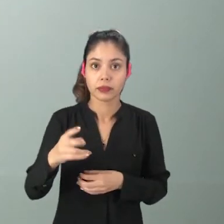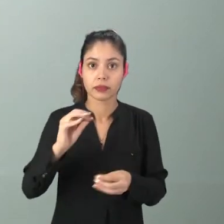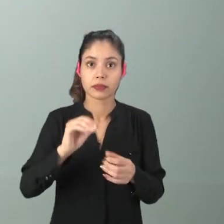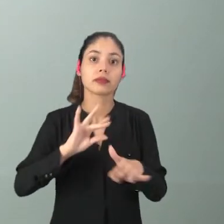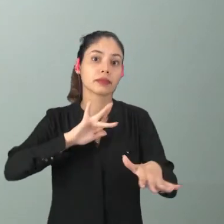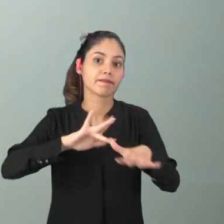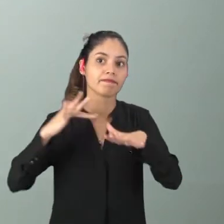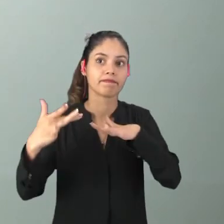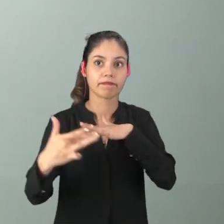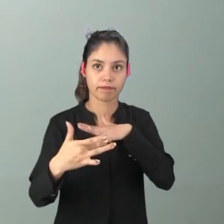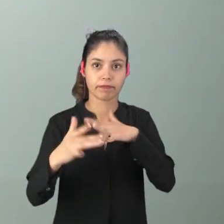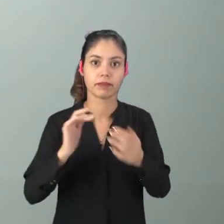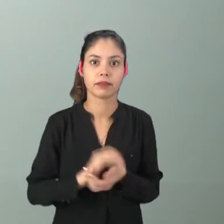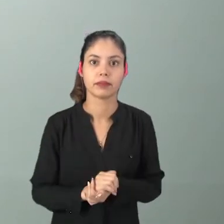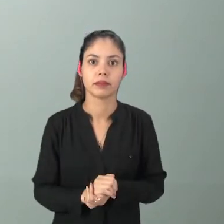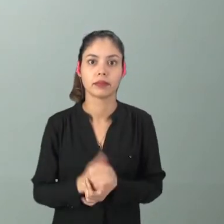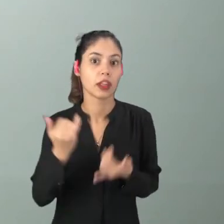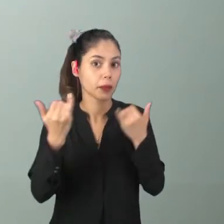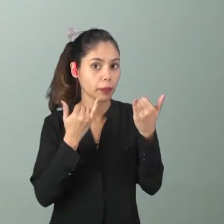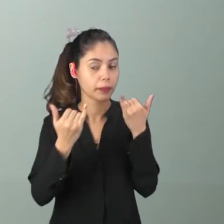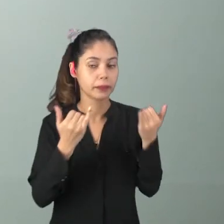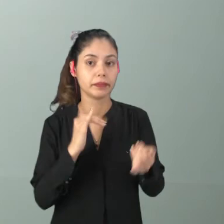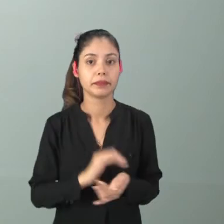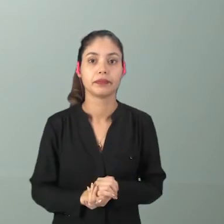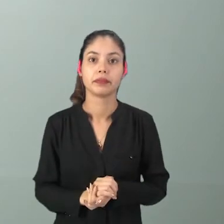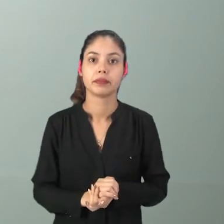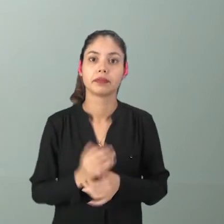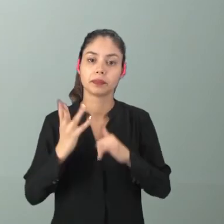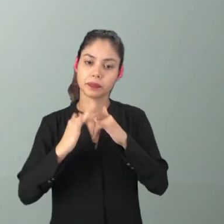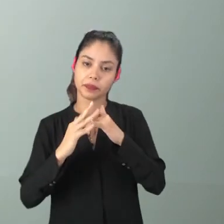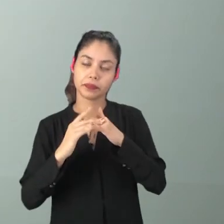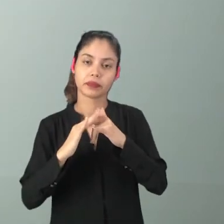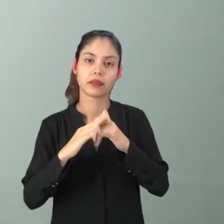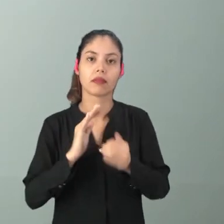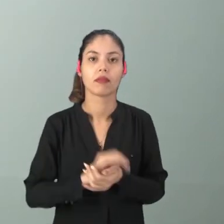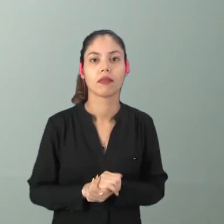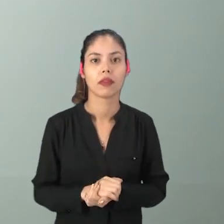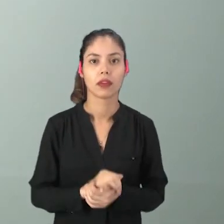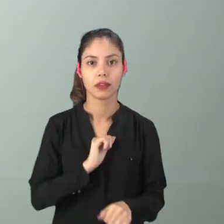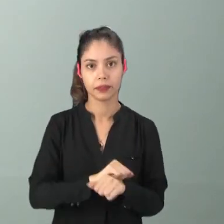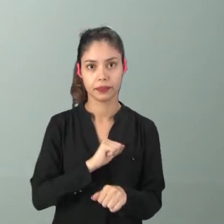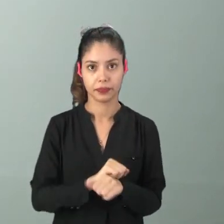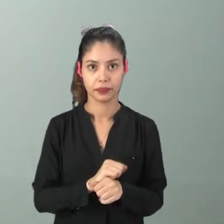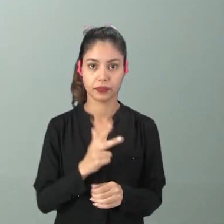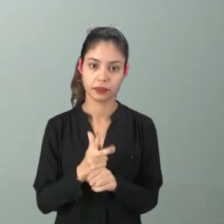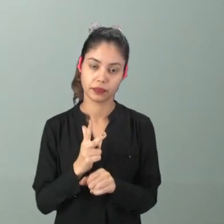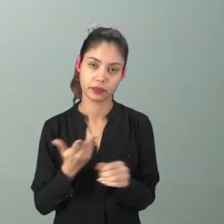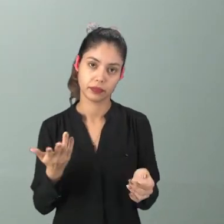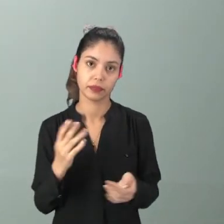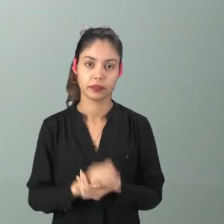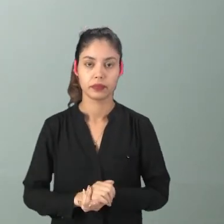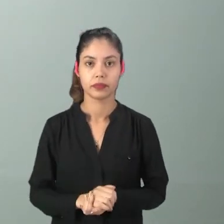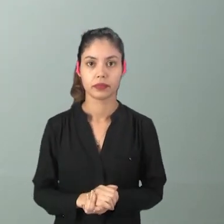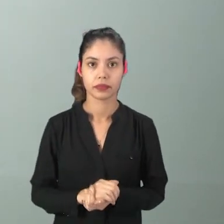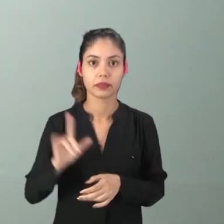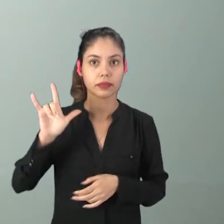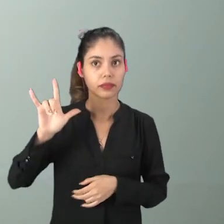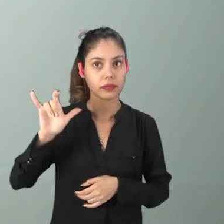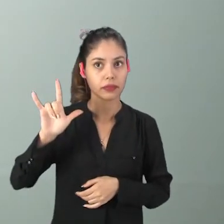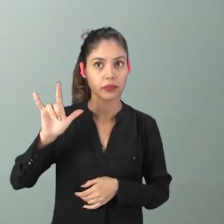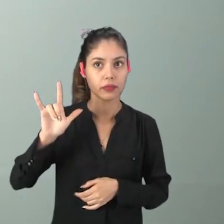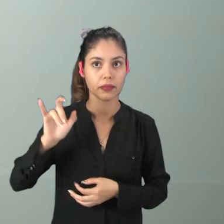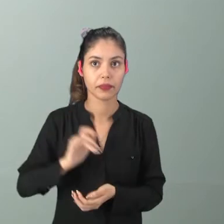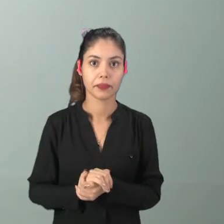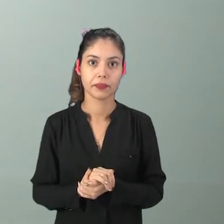sociais são propagandas. Seja no YouTube, quando você está esperando um vídeo carregar, seja no Instagram, quando a gente